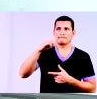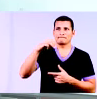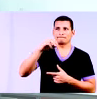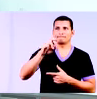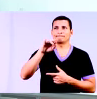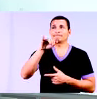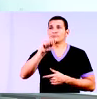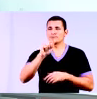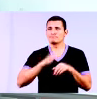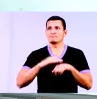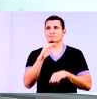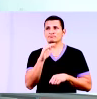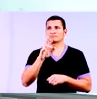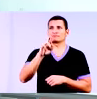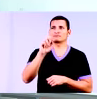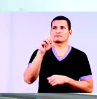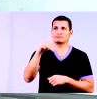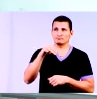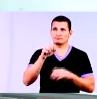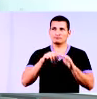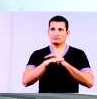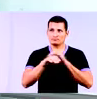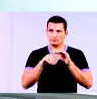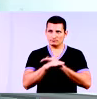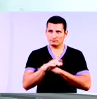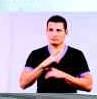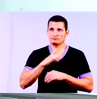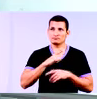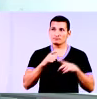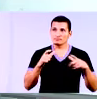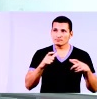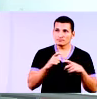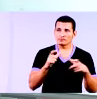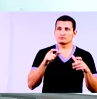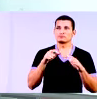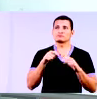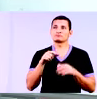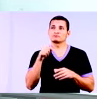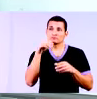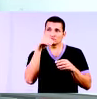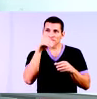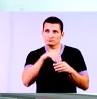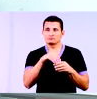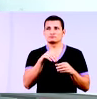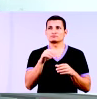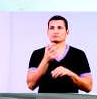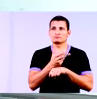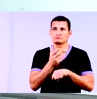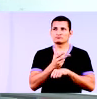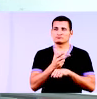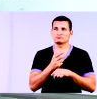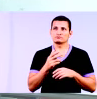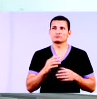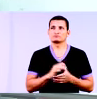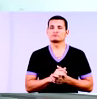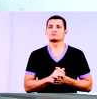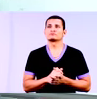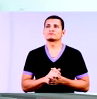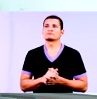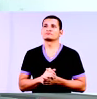RAM para guardar, para ter espaço para guardar, carregar esse vídeo inteiro ali dentro, né? Porque a gente já viu que está tudo ao mesmo